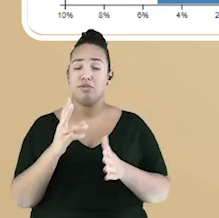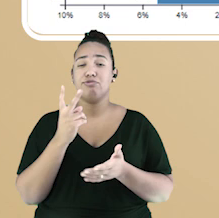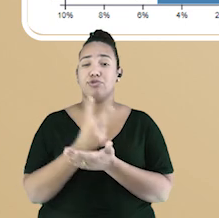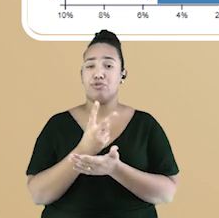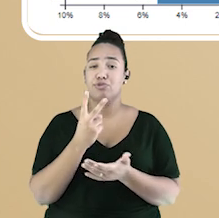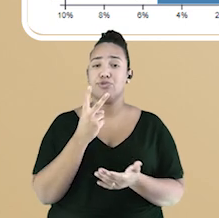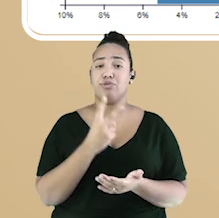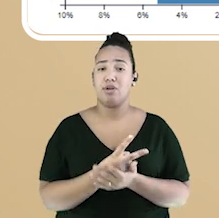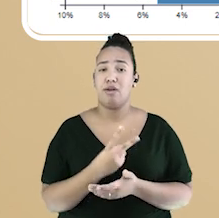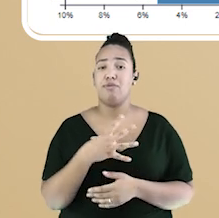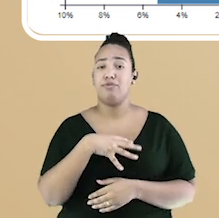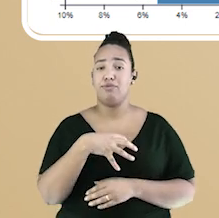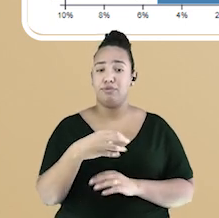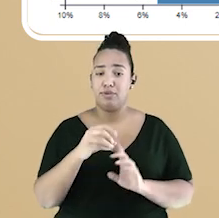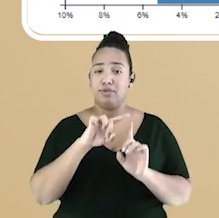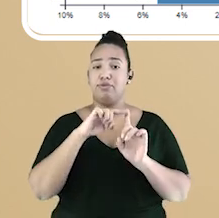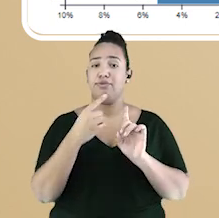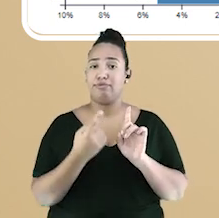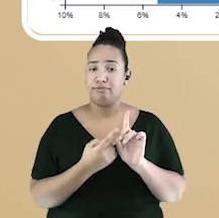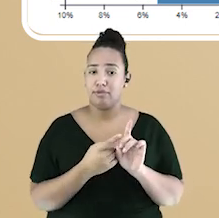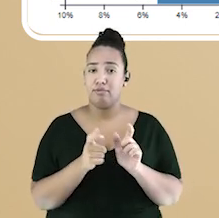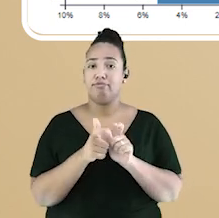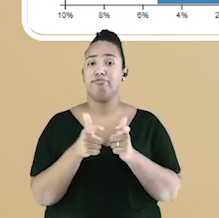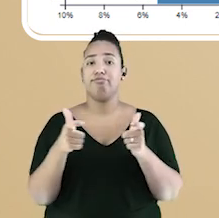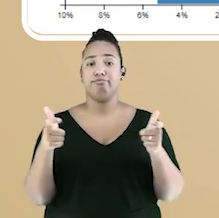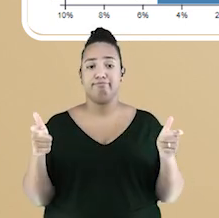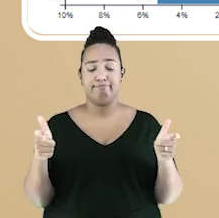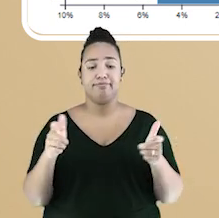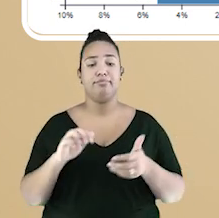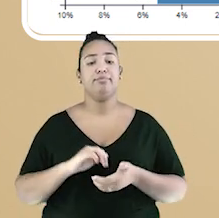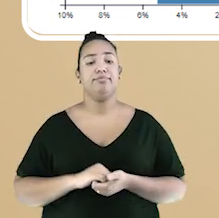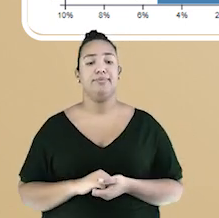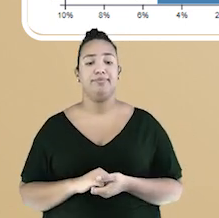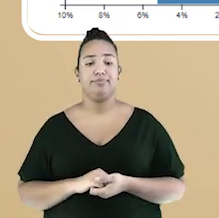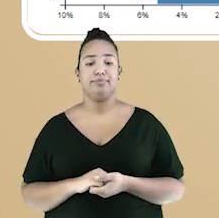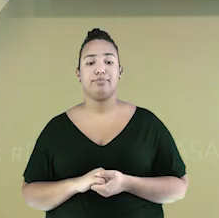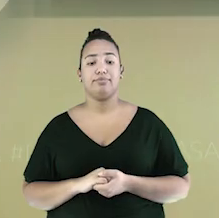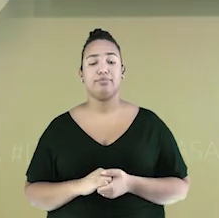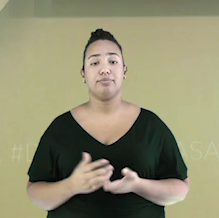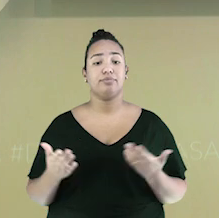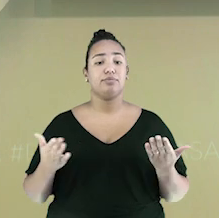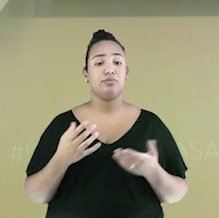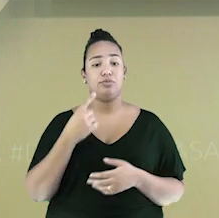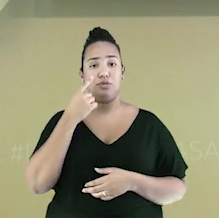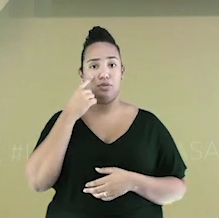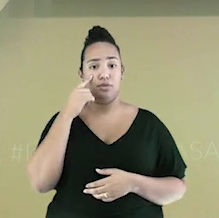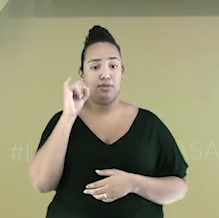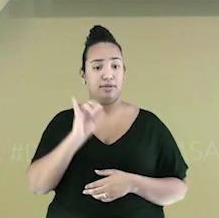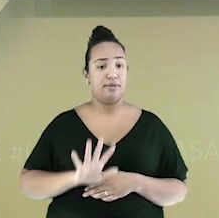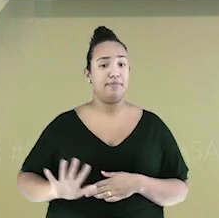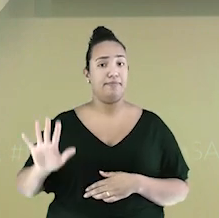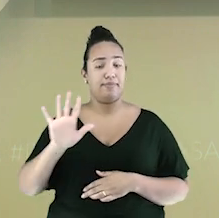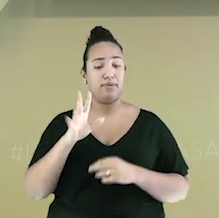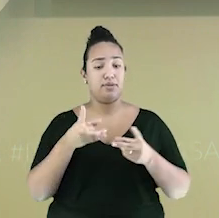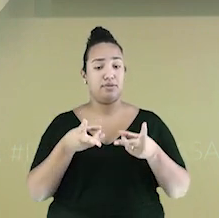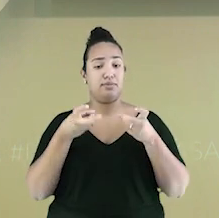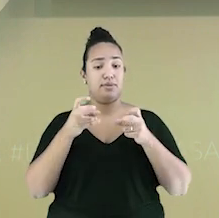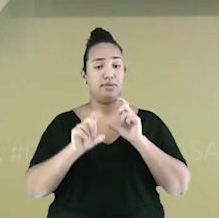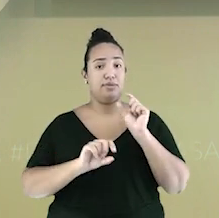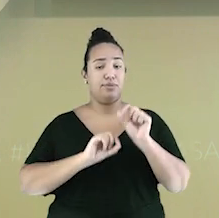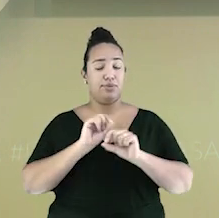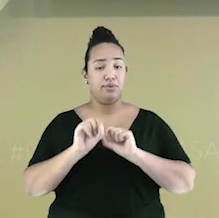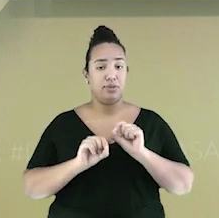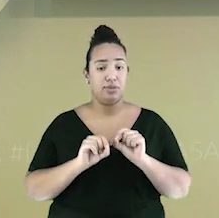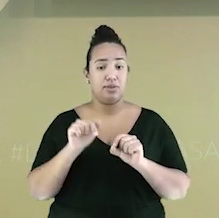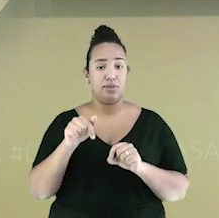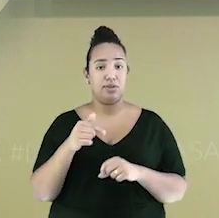permanecia alto, pois haviam muitas mulheres tendo filhos, mesmo que poucos. Aqui na pirâmide, podemos perceber que o